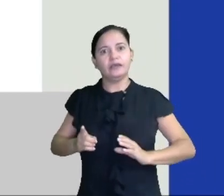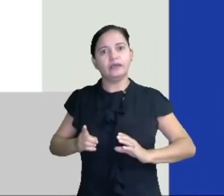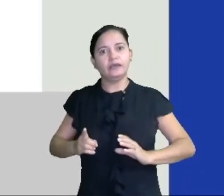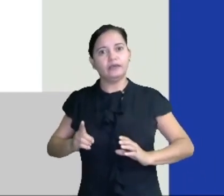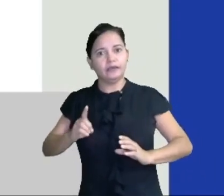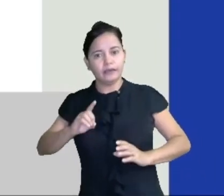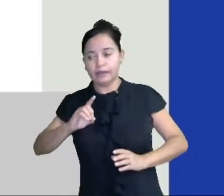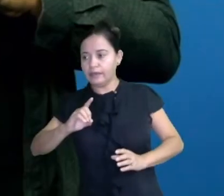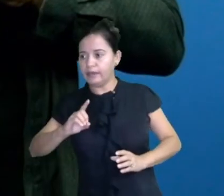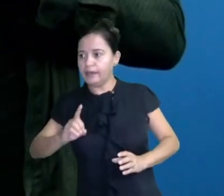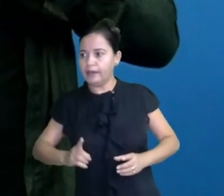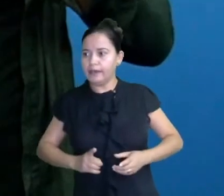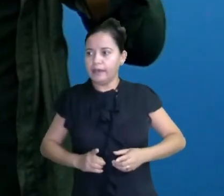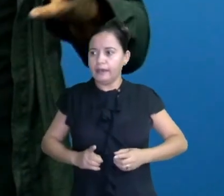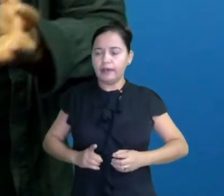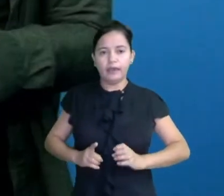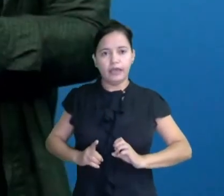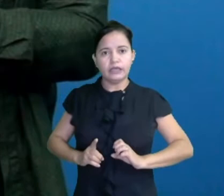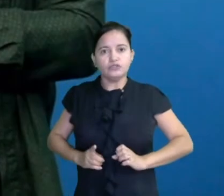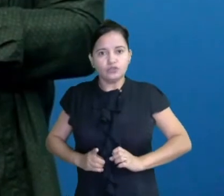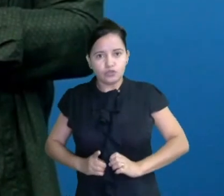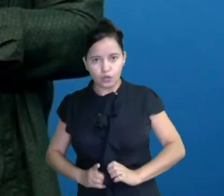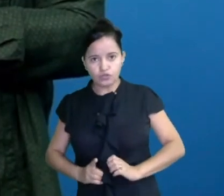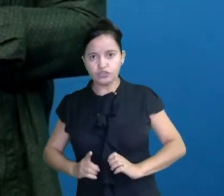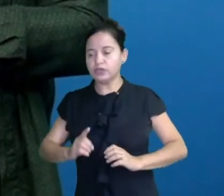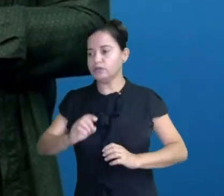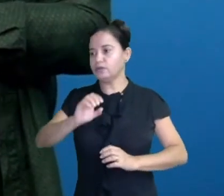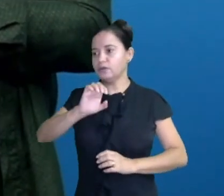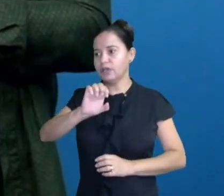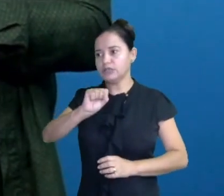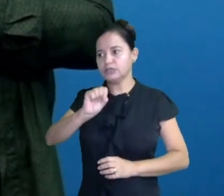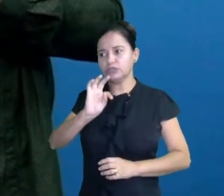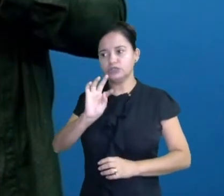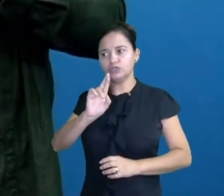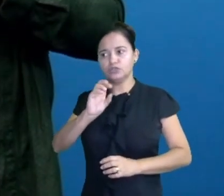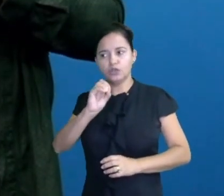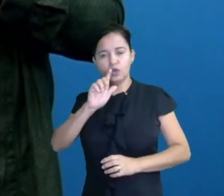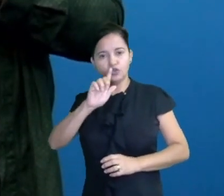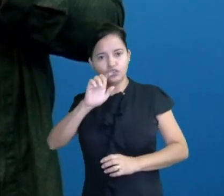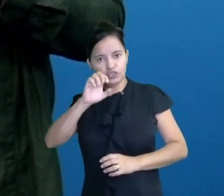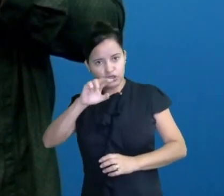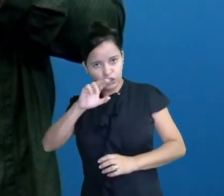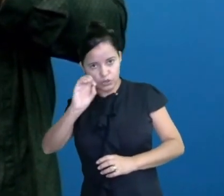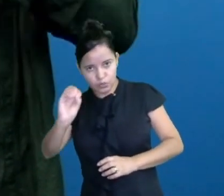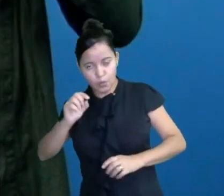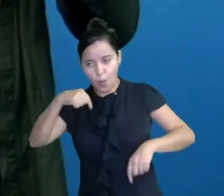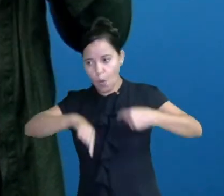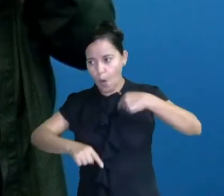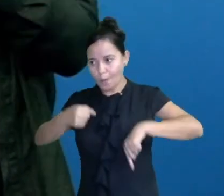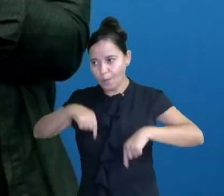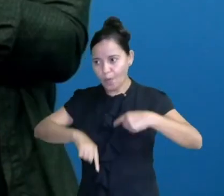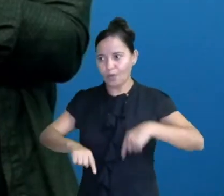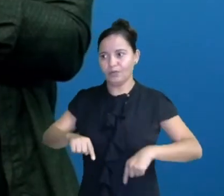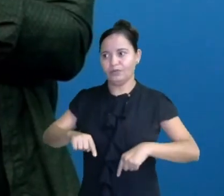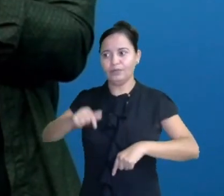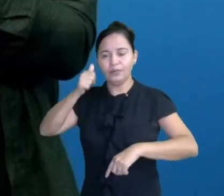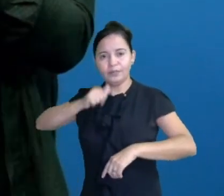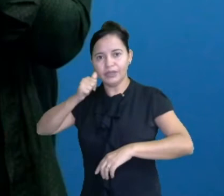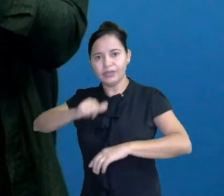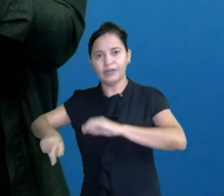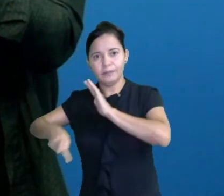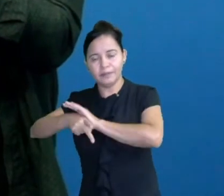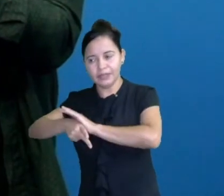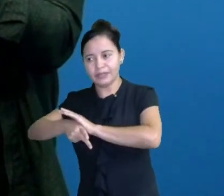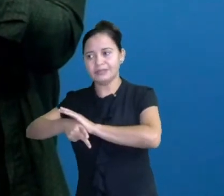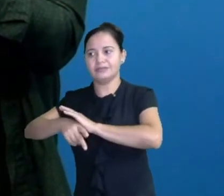capacidade reprodutiva, vai ter muita importância no que diz respeito à capacidade